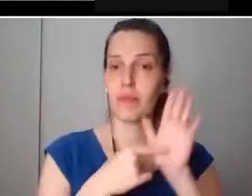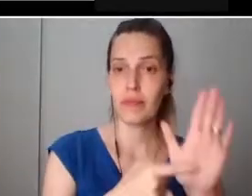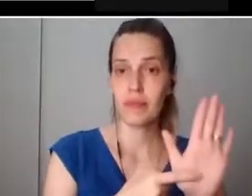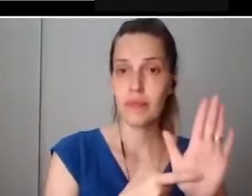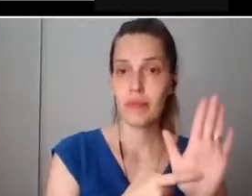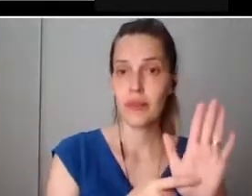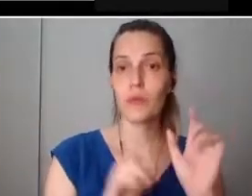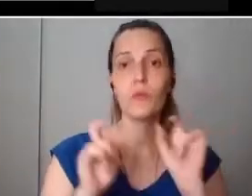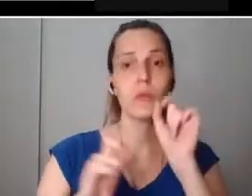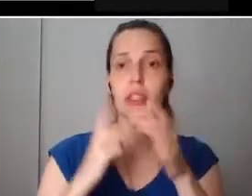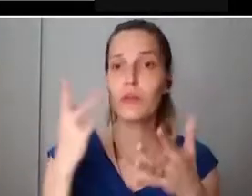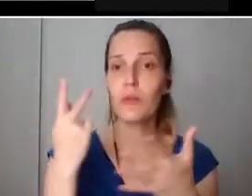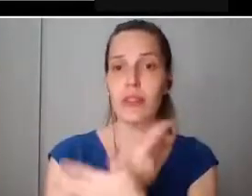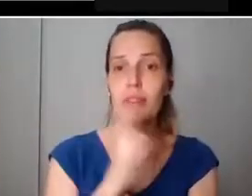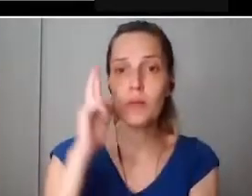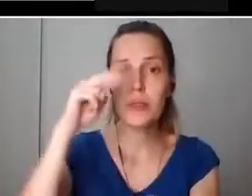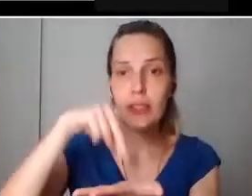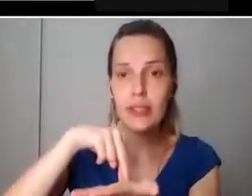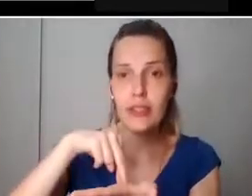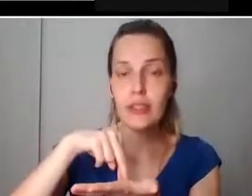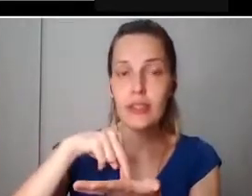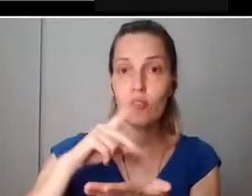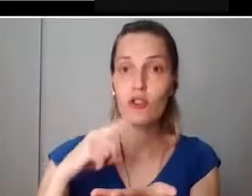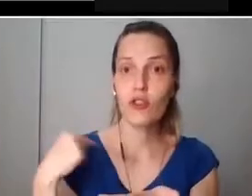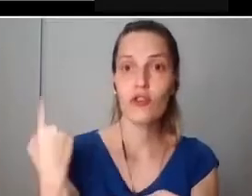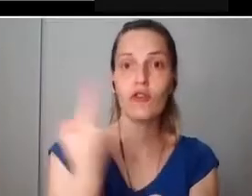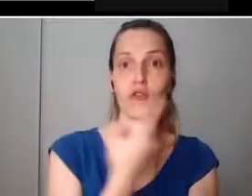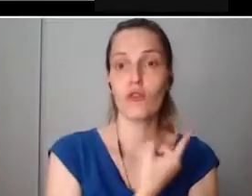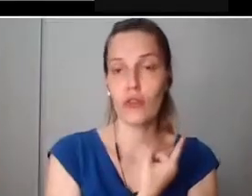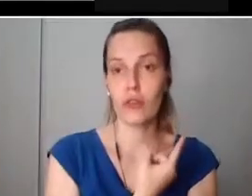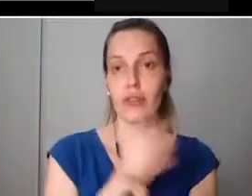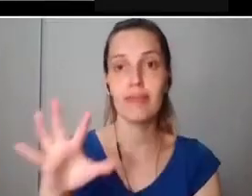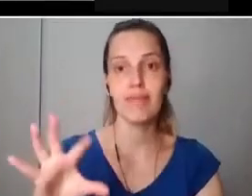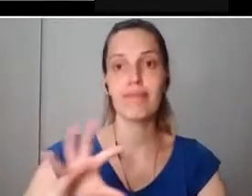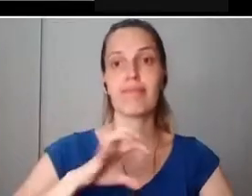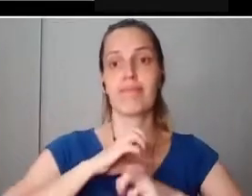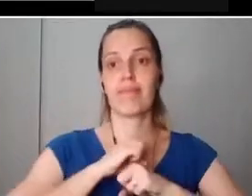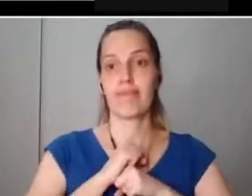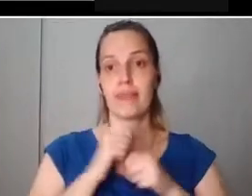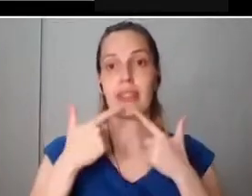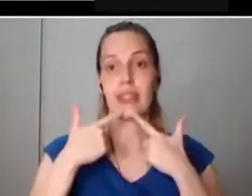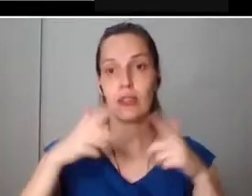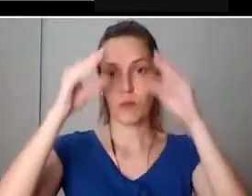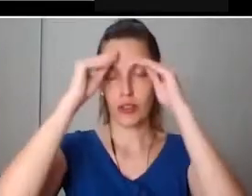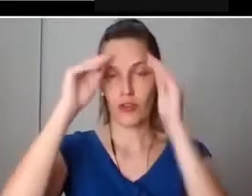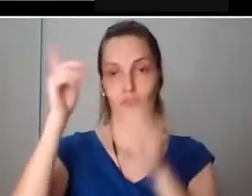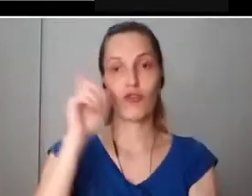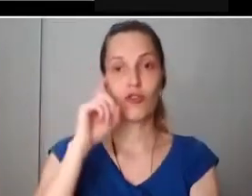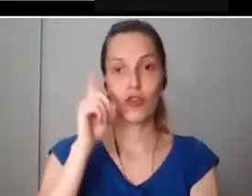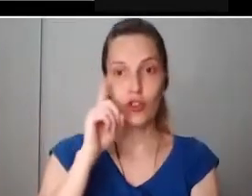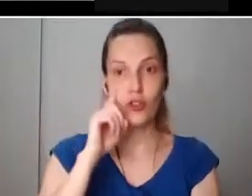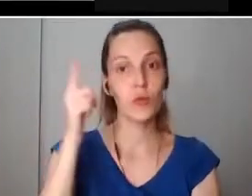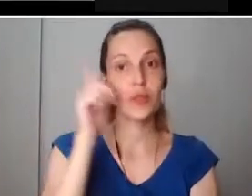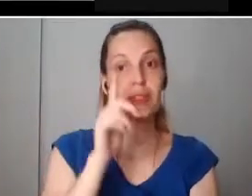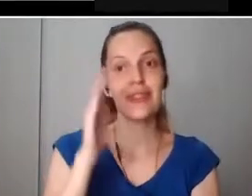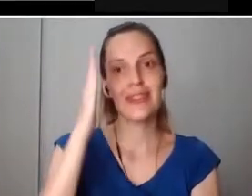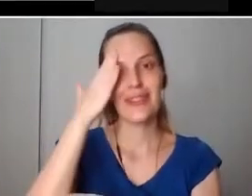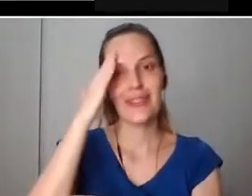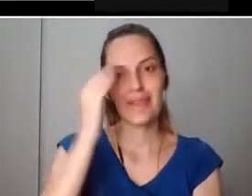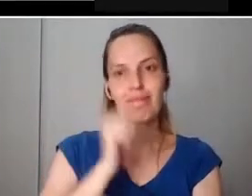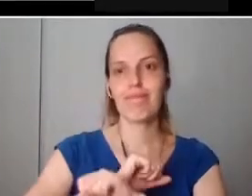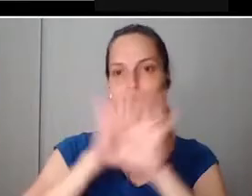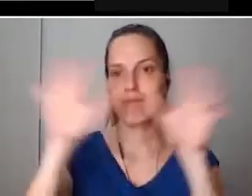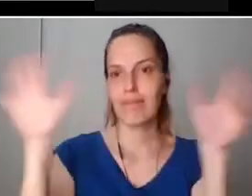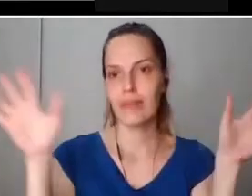incorpore isso aqui na nossa linguagem diária para falar sobre as vacinas. e principalmente sobre as vacinas para a Covid-19.